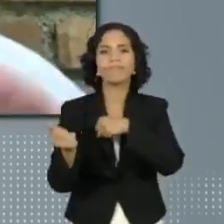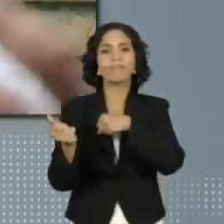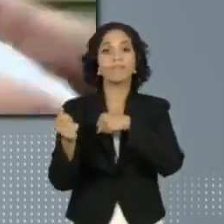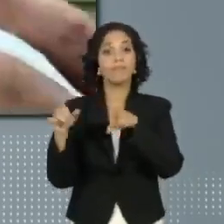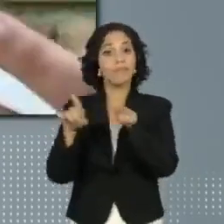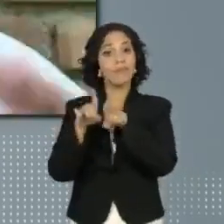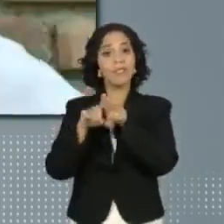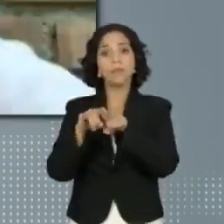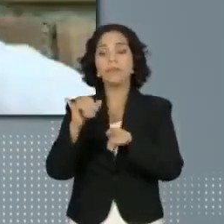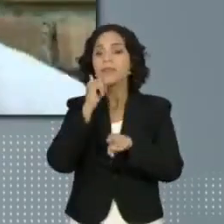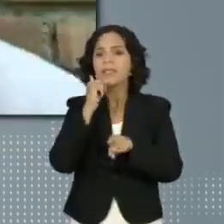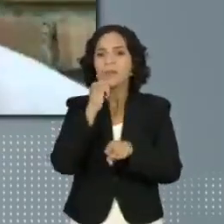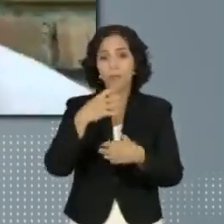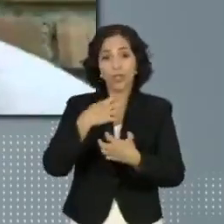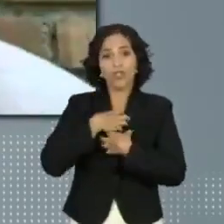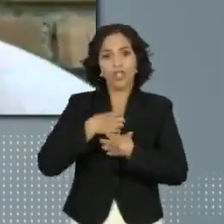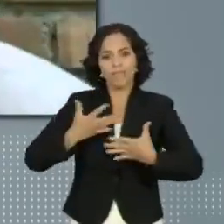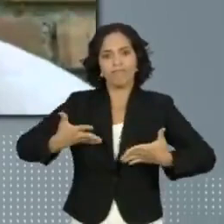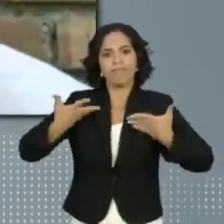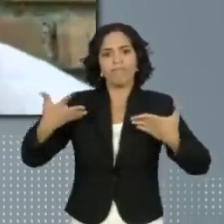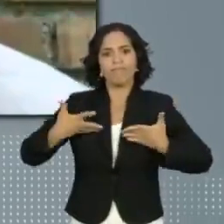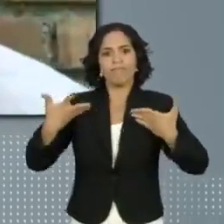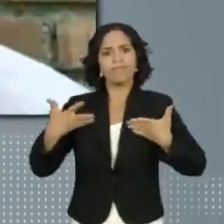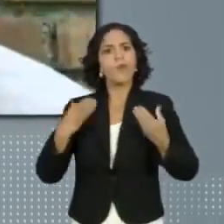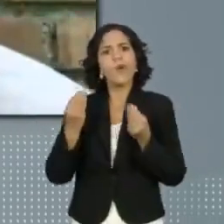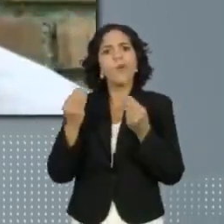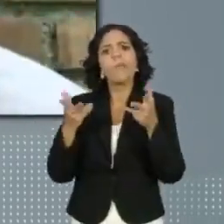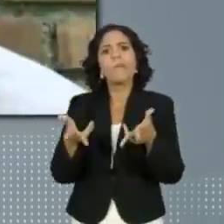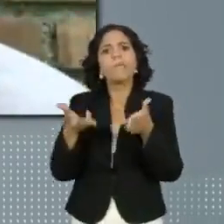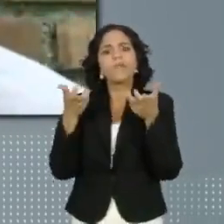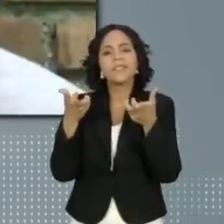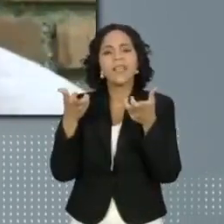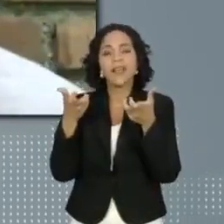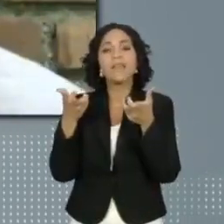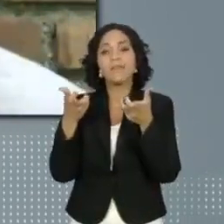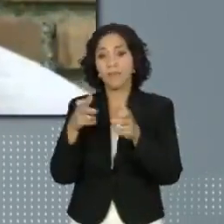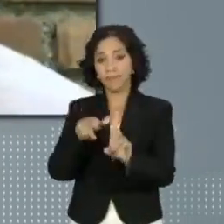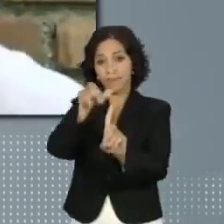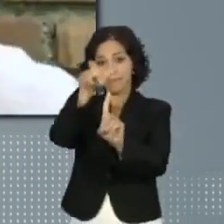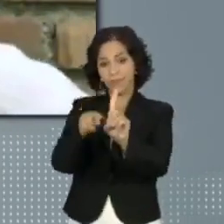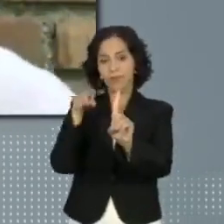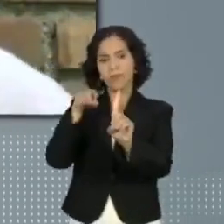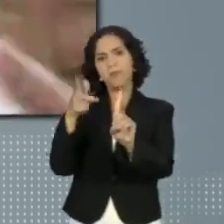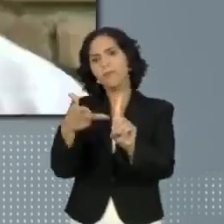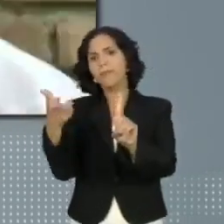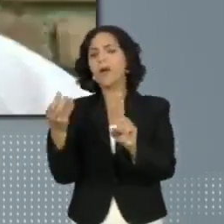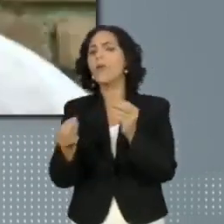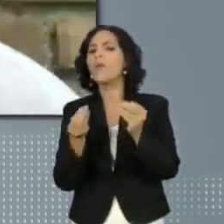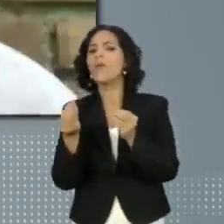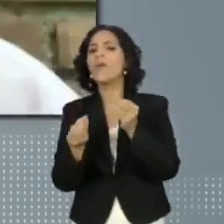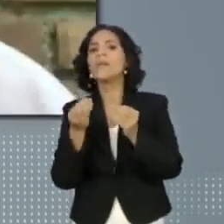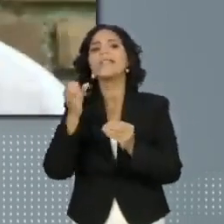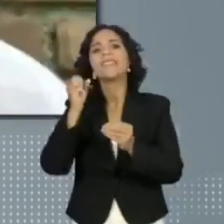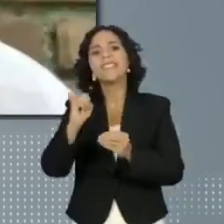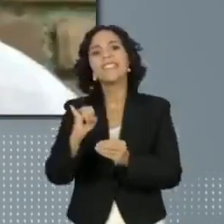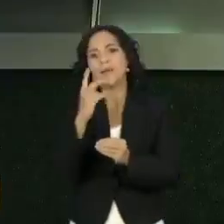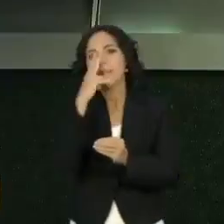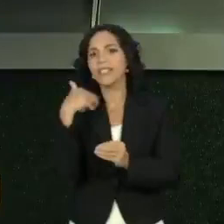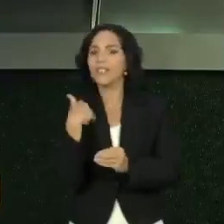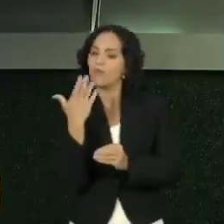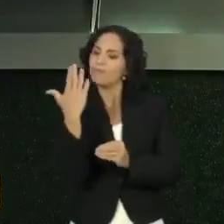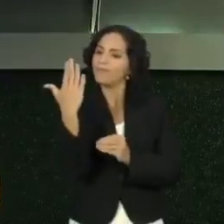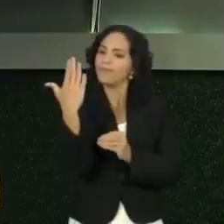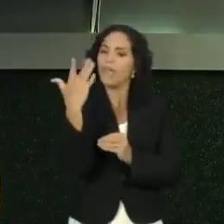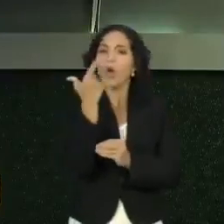inclusive estados de ânimo, eles só são percebidos propriamente pelo sujeito quando ele tem esse espelho que é o